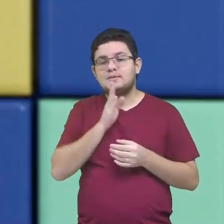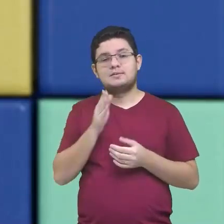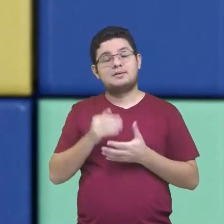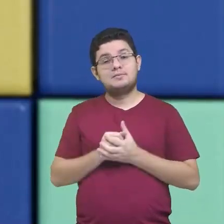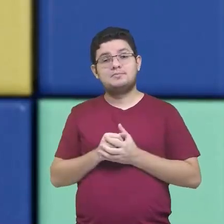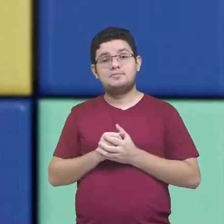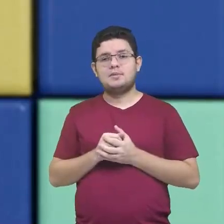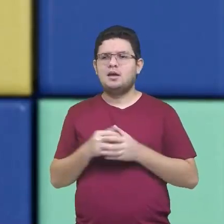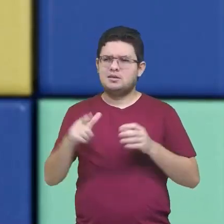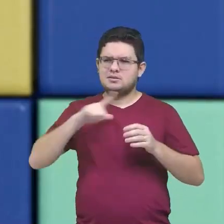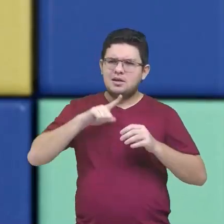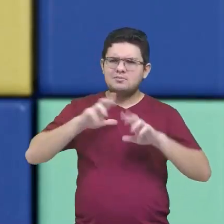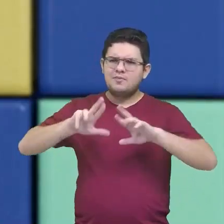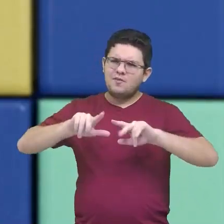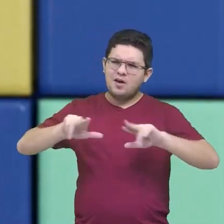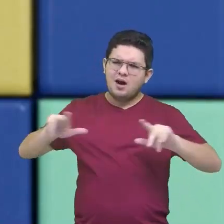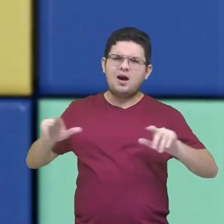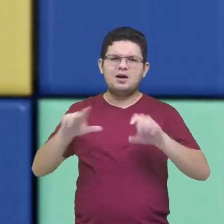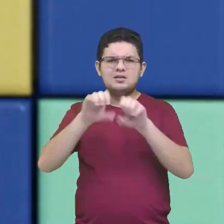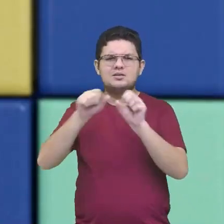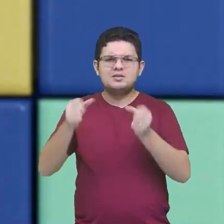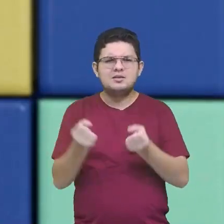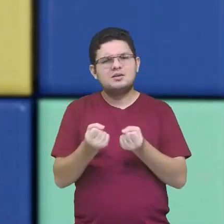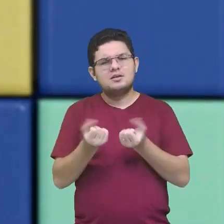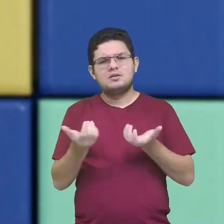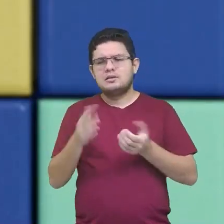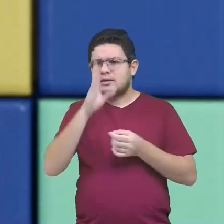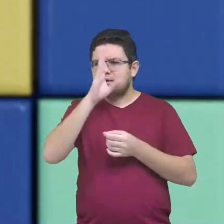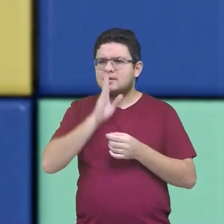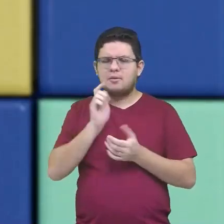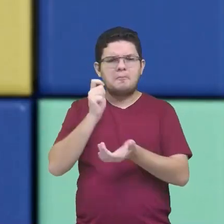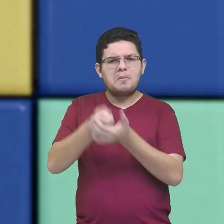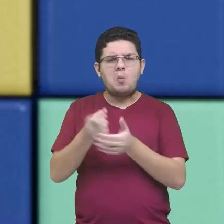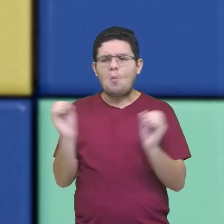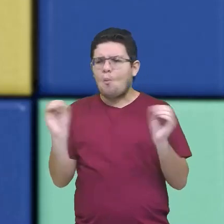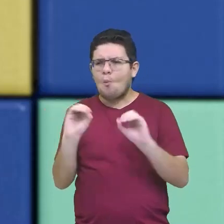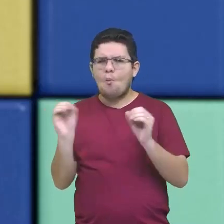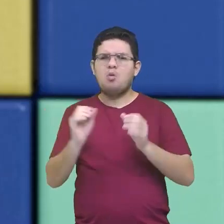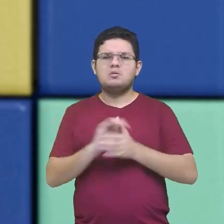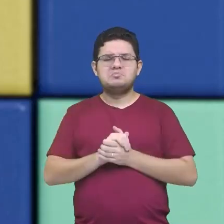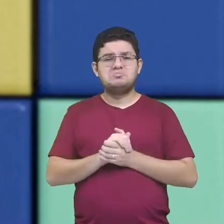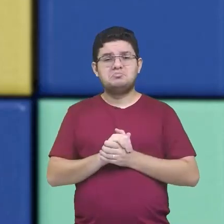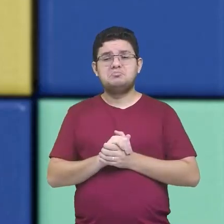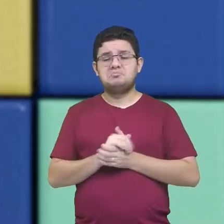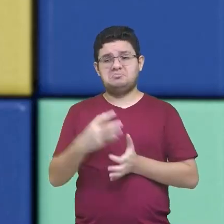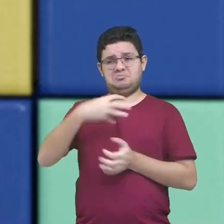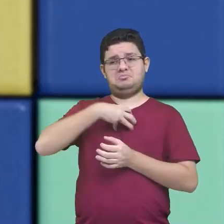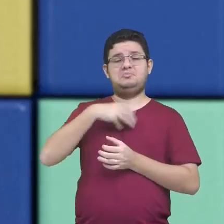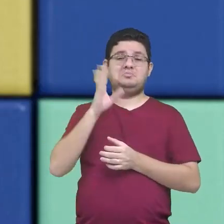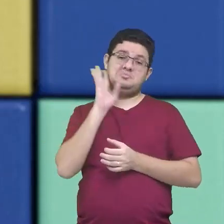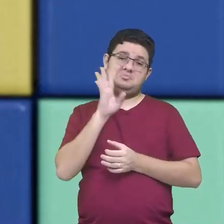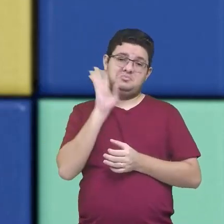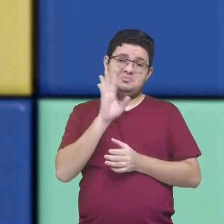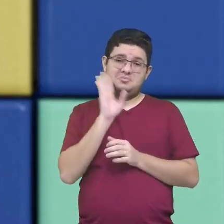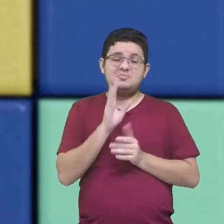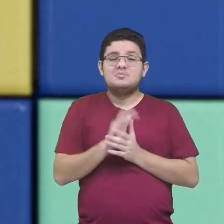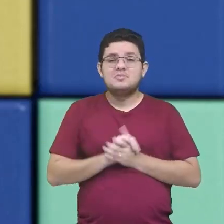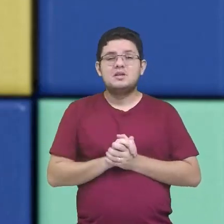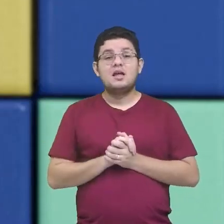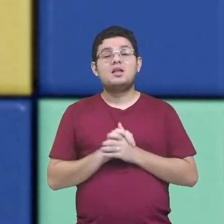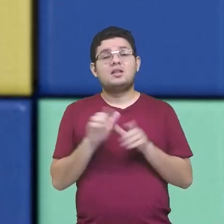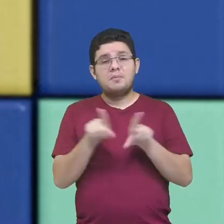dessa história, desse contexto, sem pagar nada, que foi uma parte legal, né? Segundo, eu não